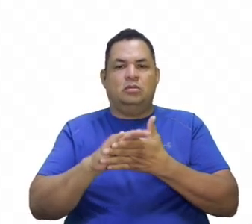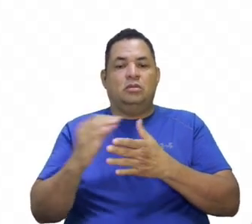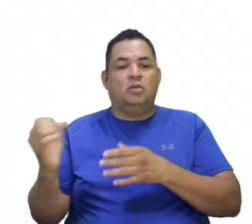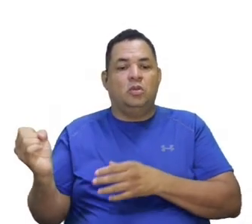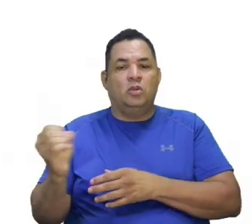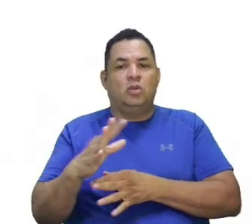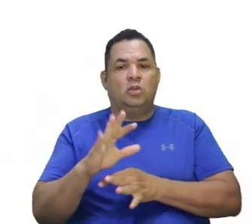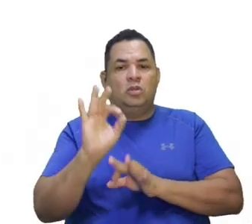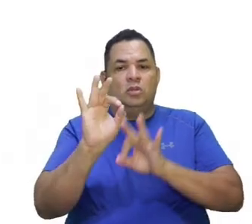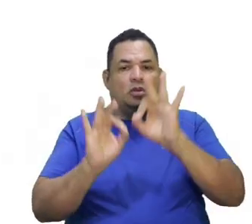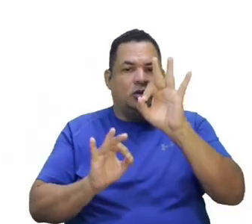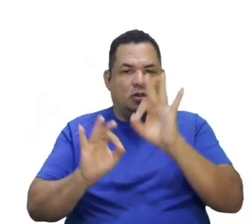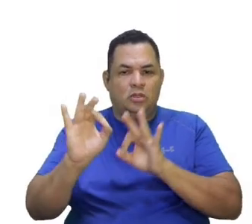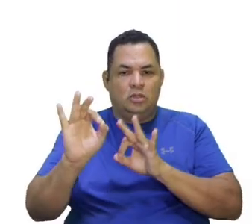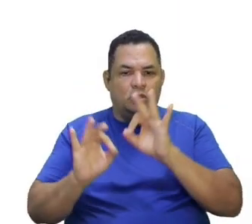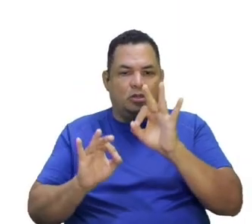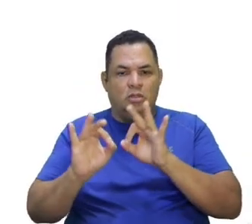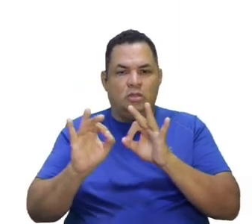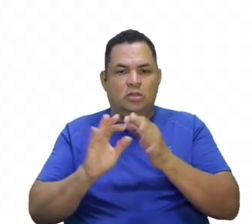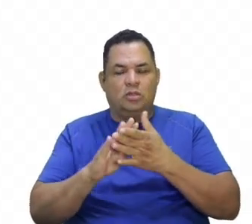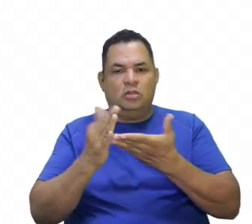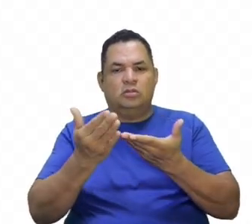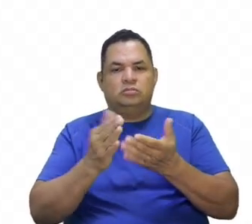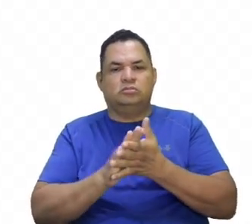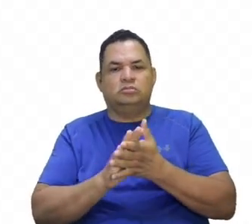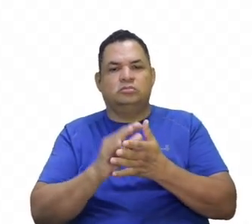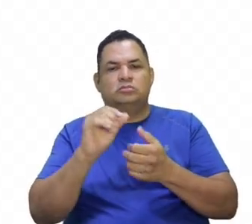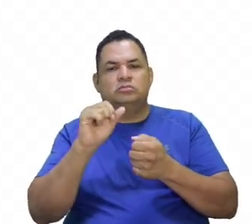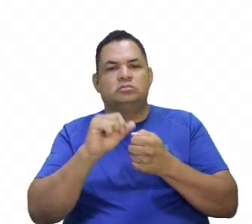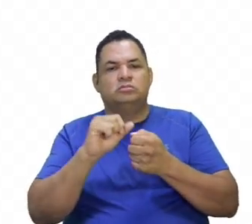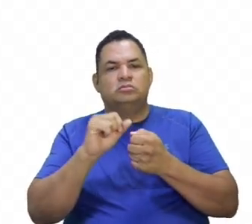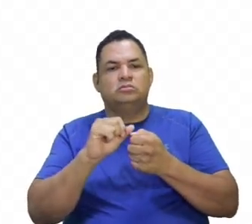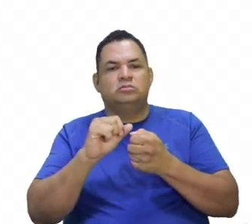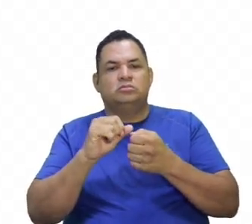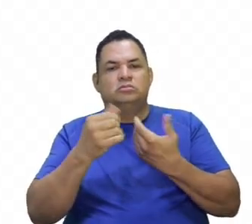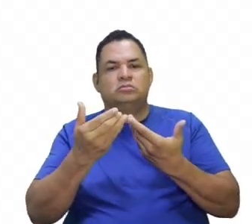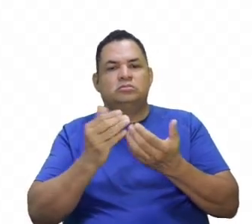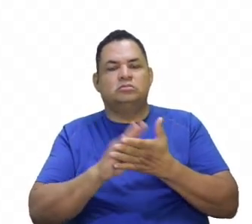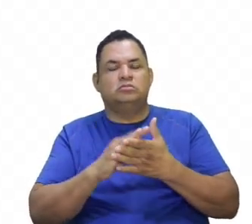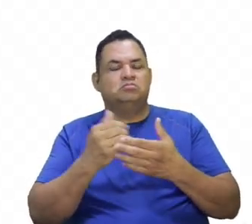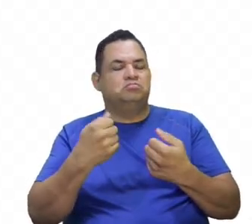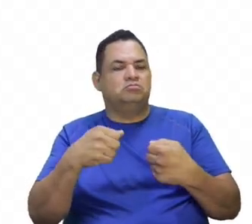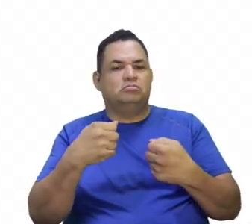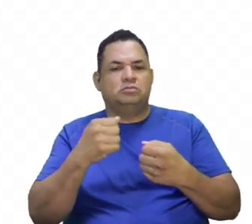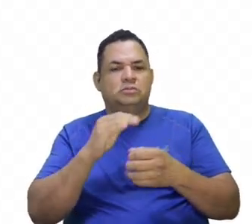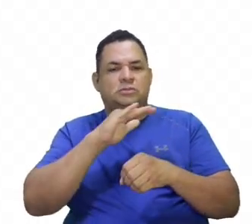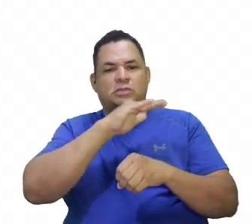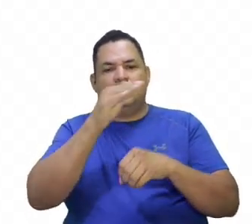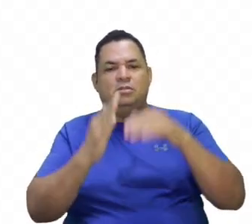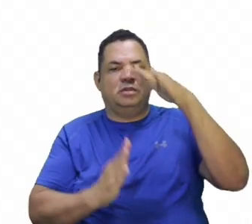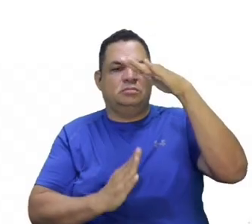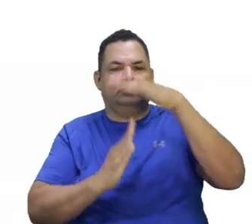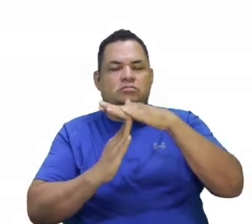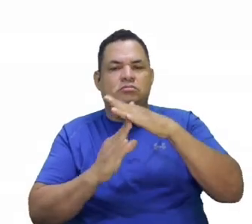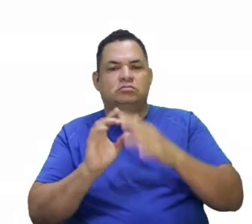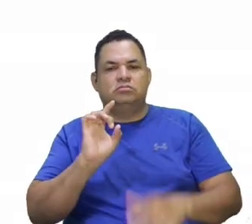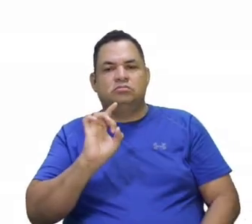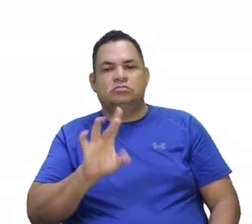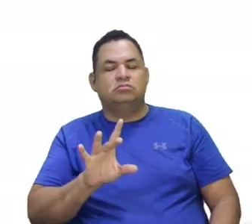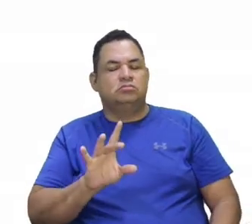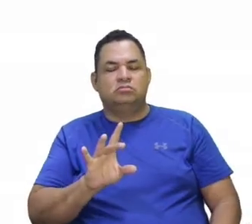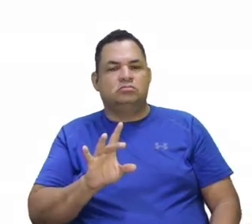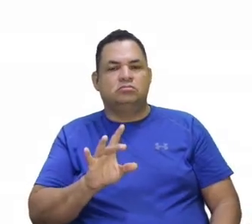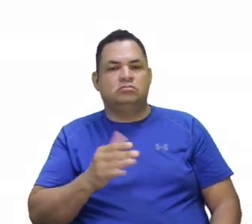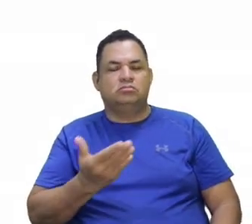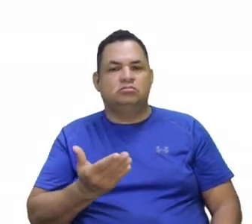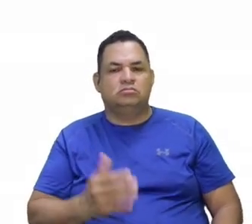nova distribuição, essa distribuição ela vai ser feita sem a camada de valência do nosso átomo, somente